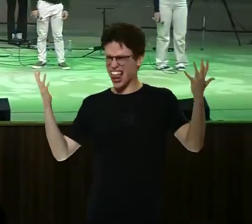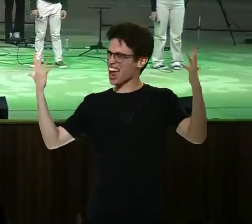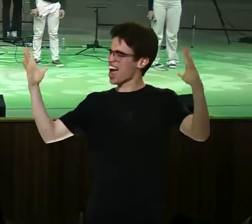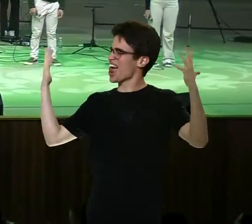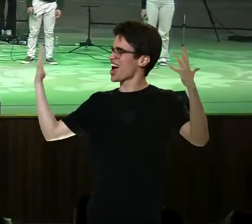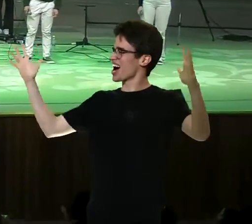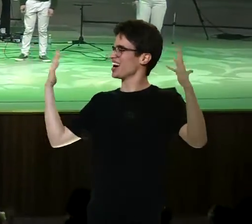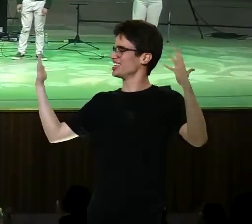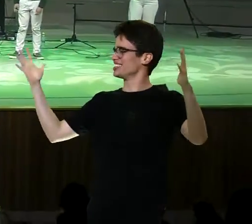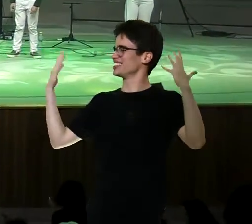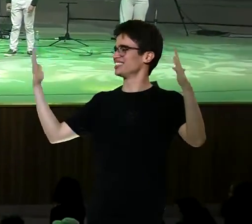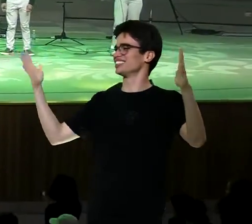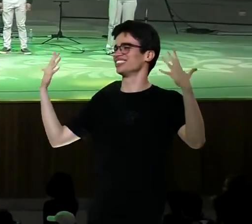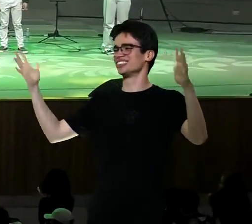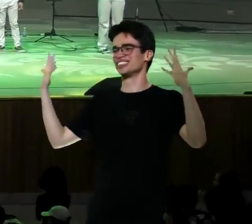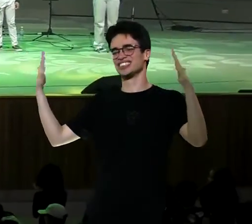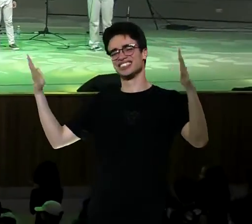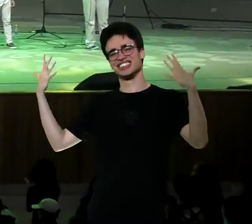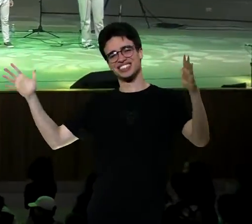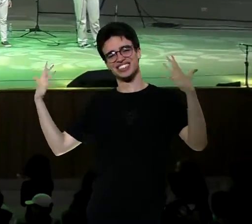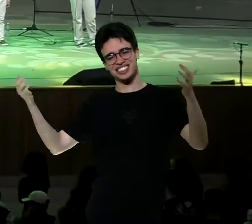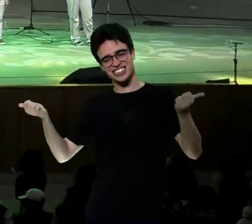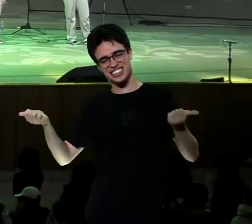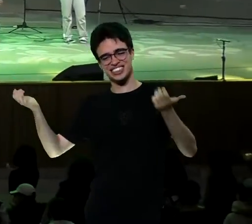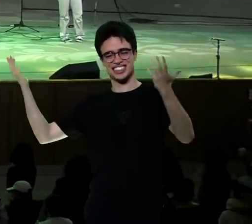Jesus. Só tem...